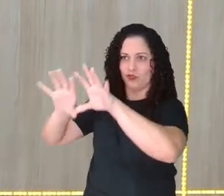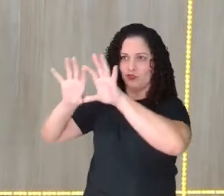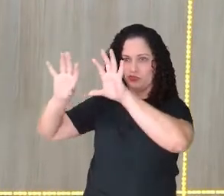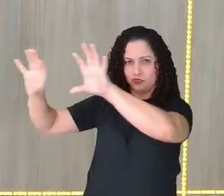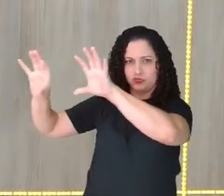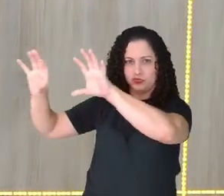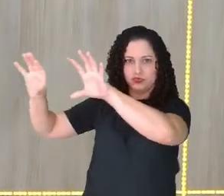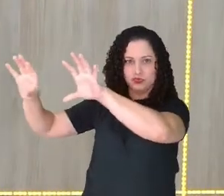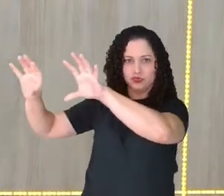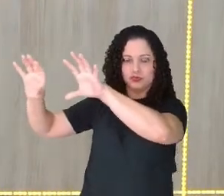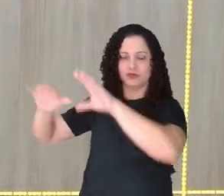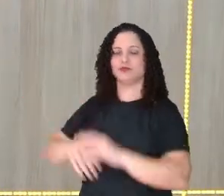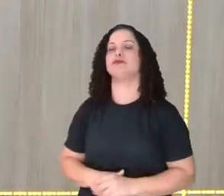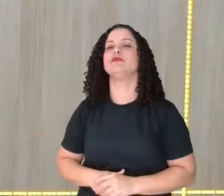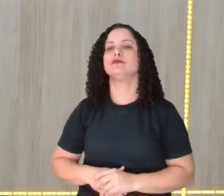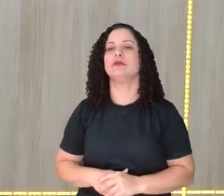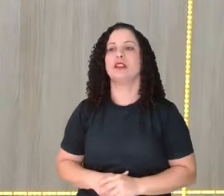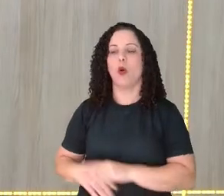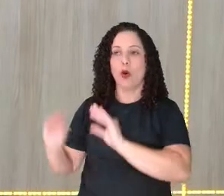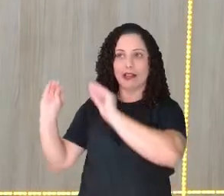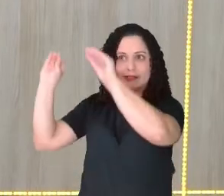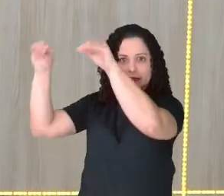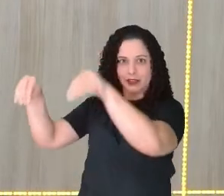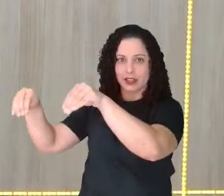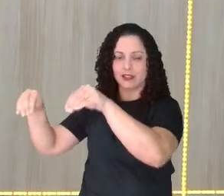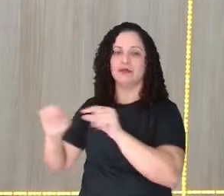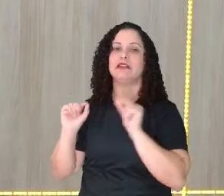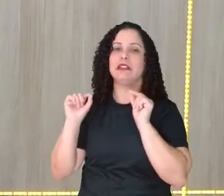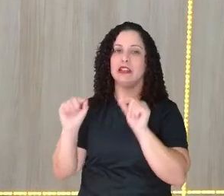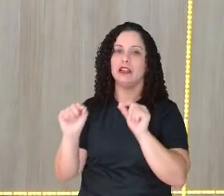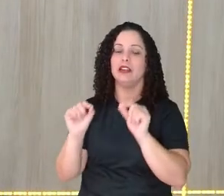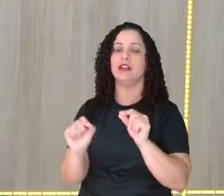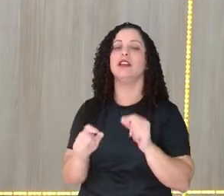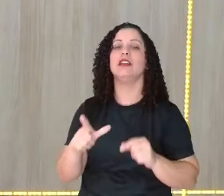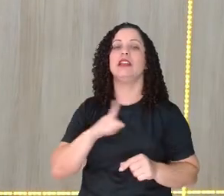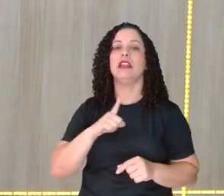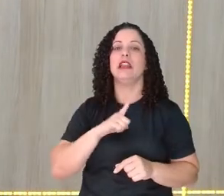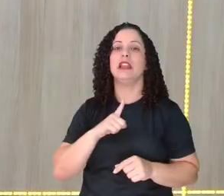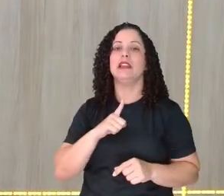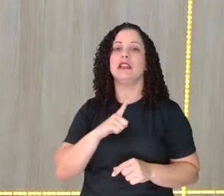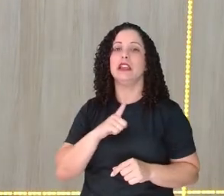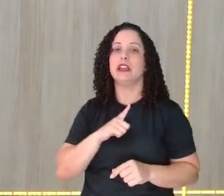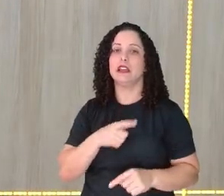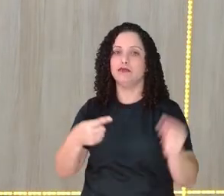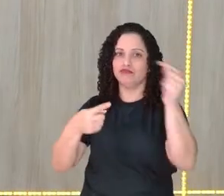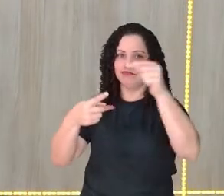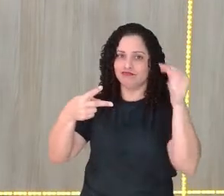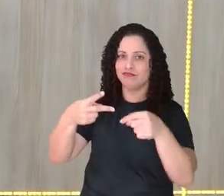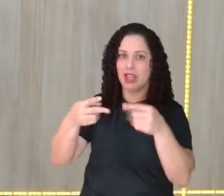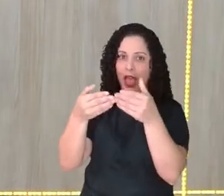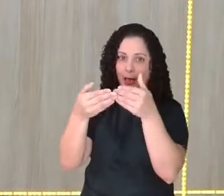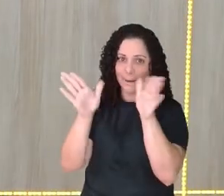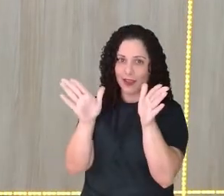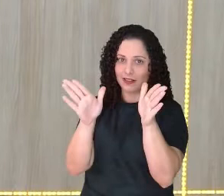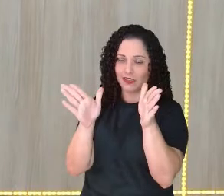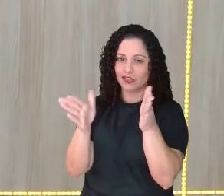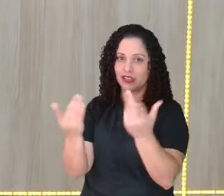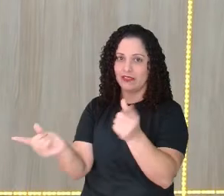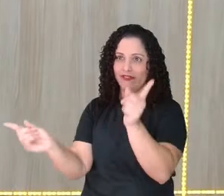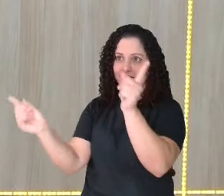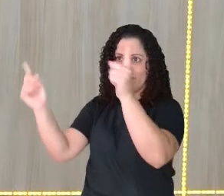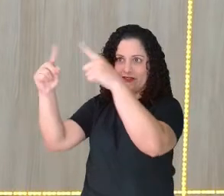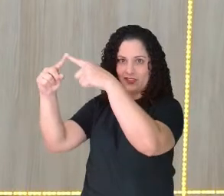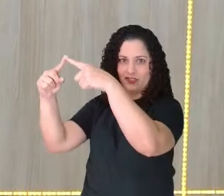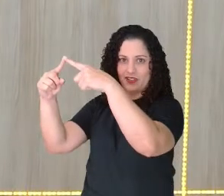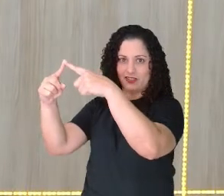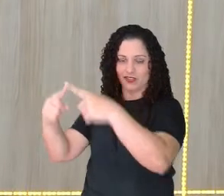está fechada. Então, dentro de linhas poligonais, a gente pode classificar elas entre abertas e fechadas,